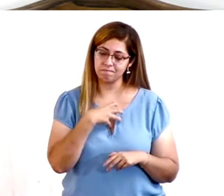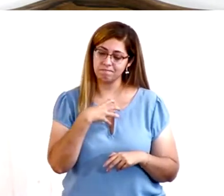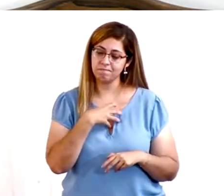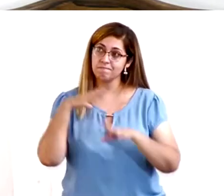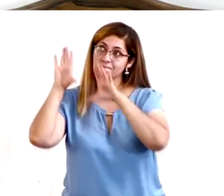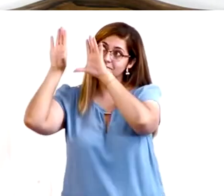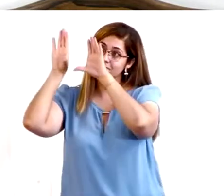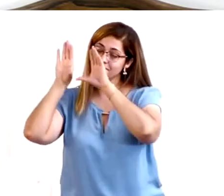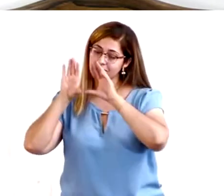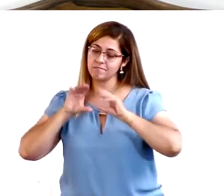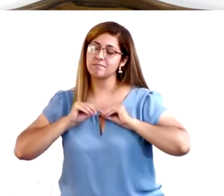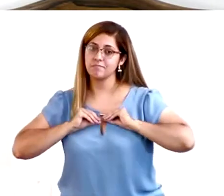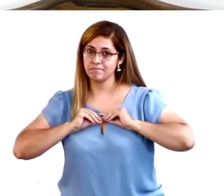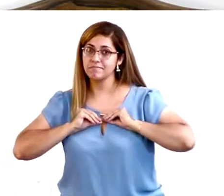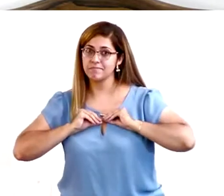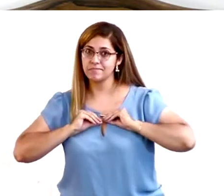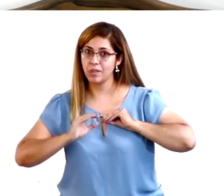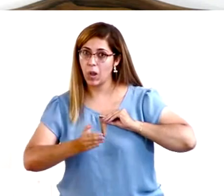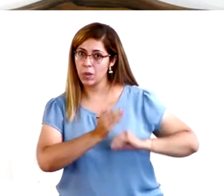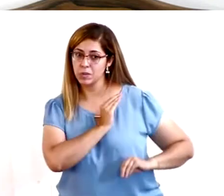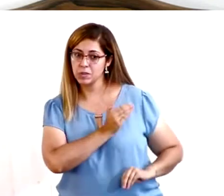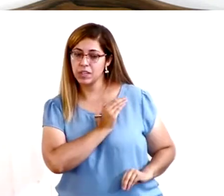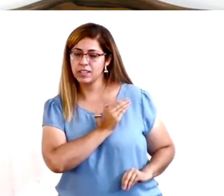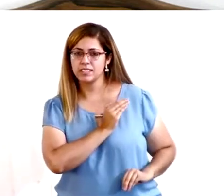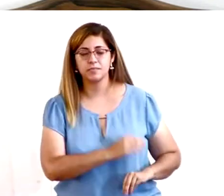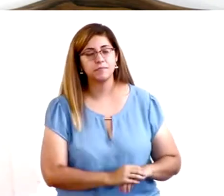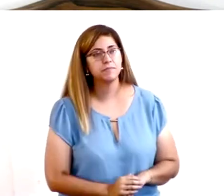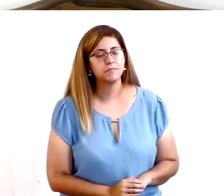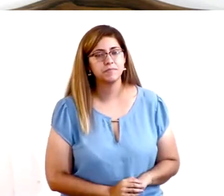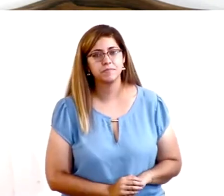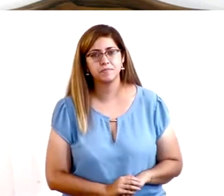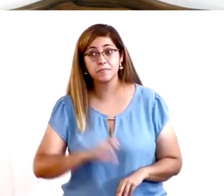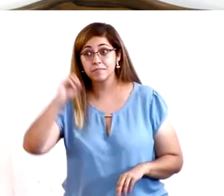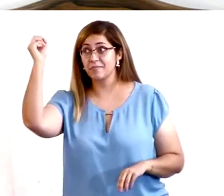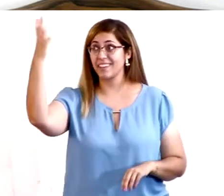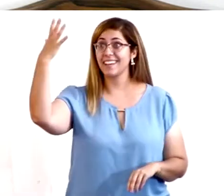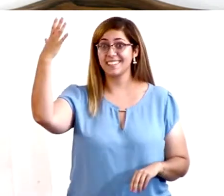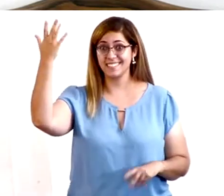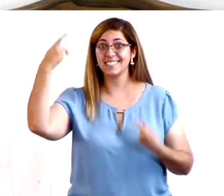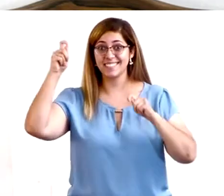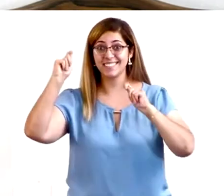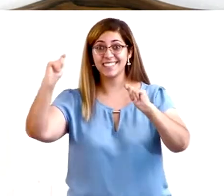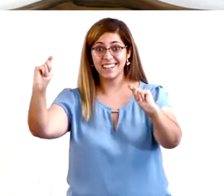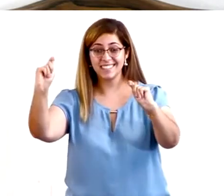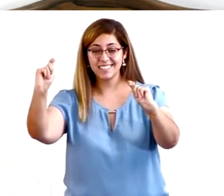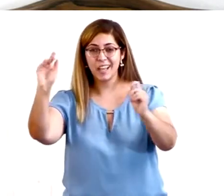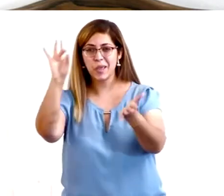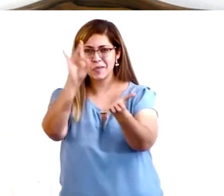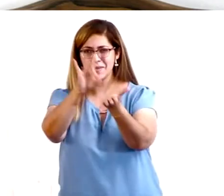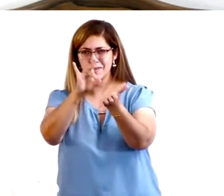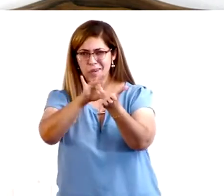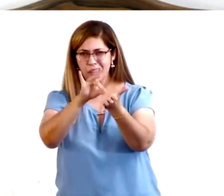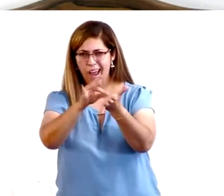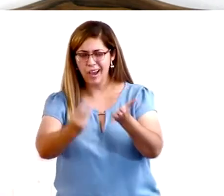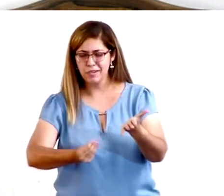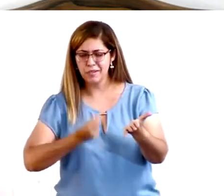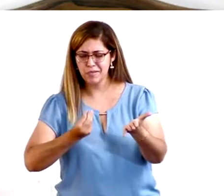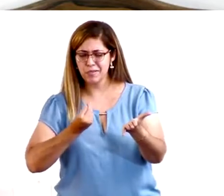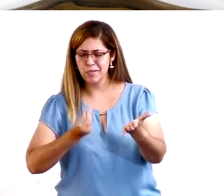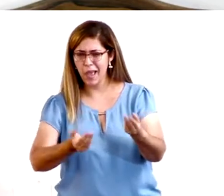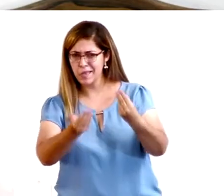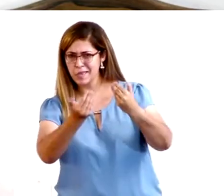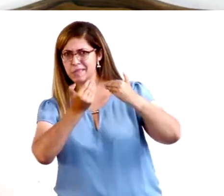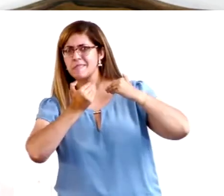voz que vem da eternidade, meus irmãos. Essa é uma luz que vem de lá. E é por essa verdade que nós temos de viver. Se